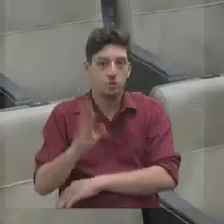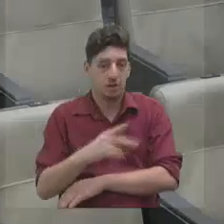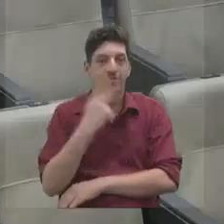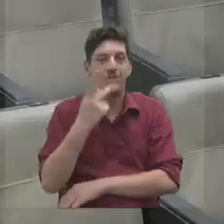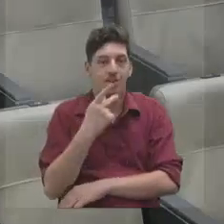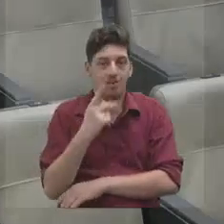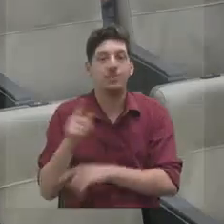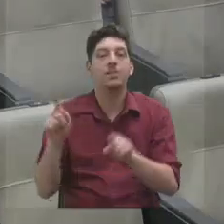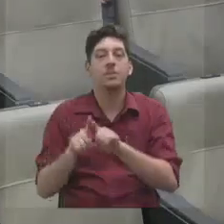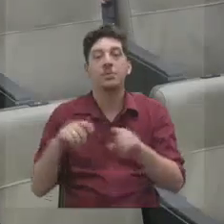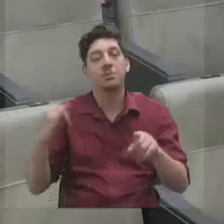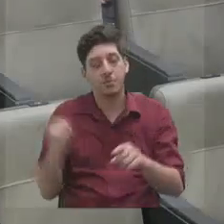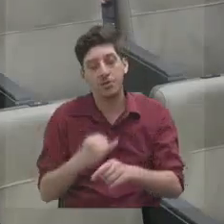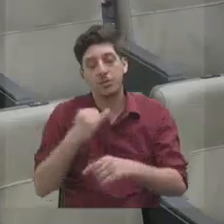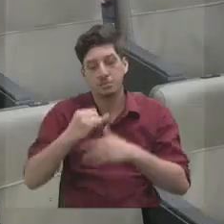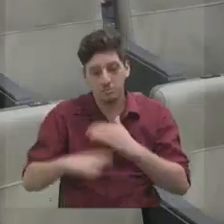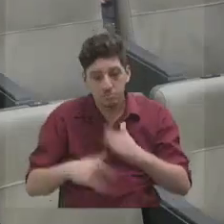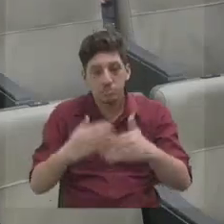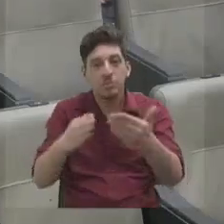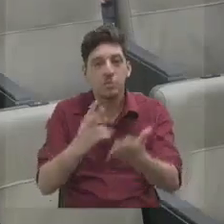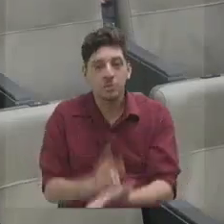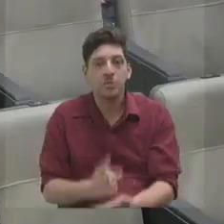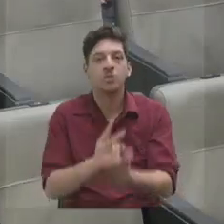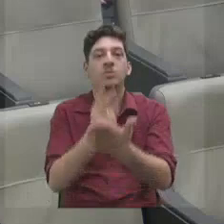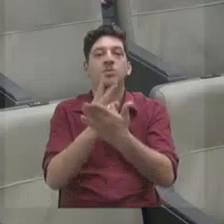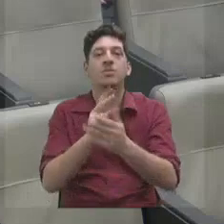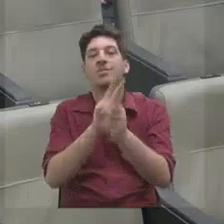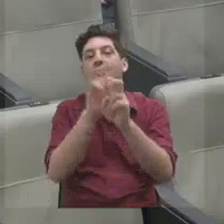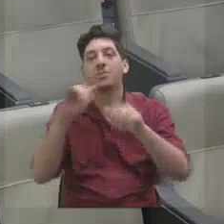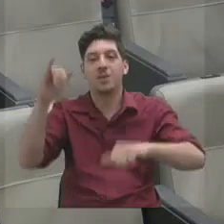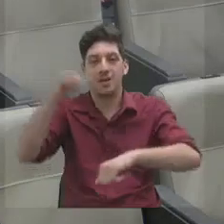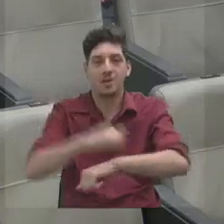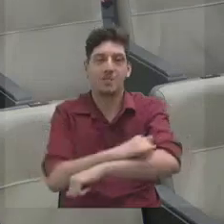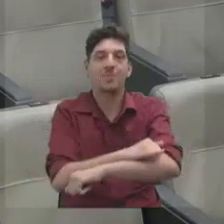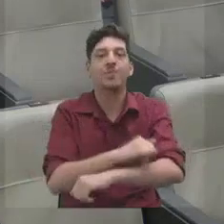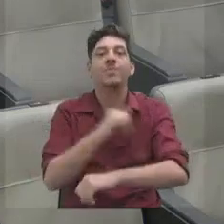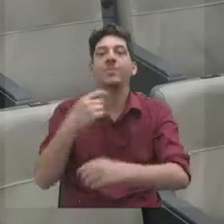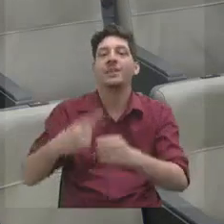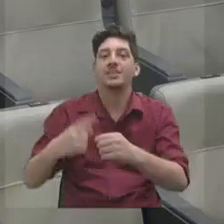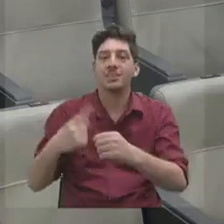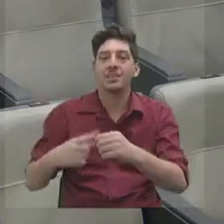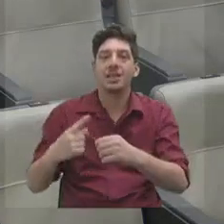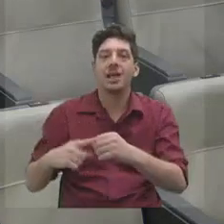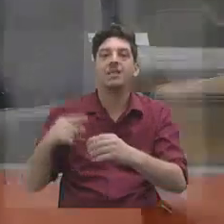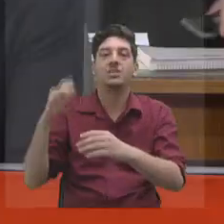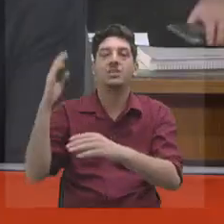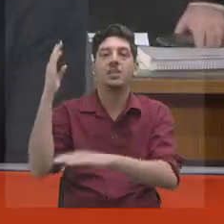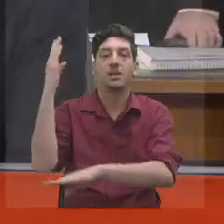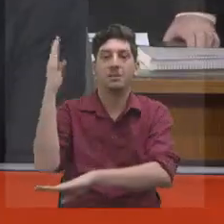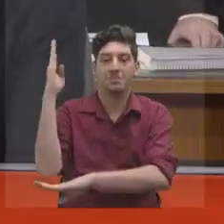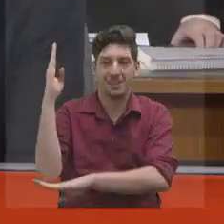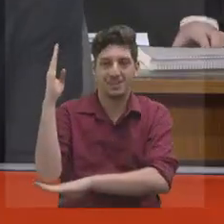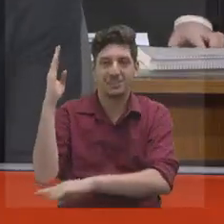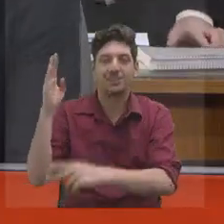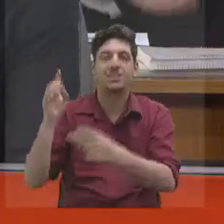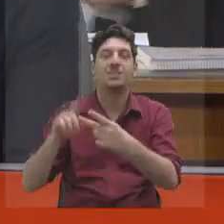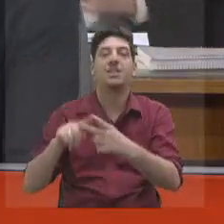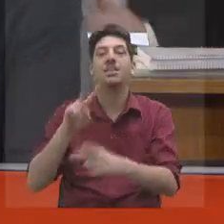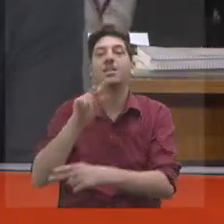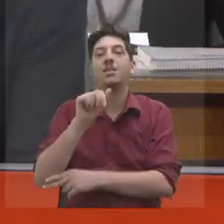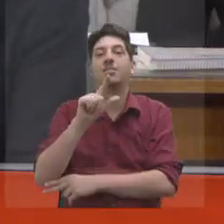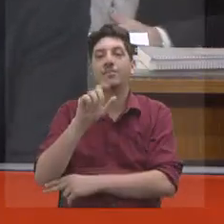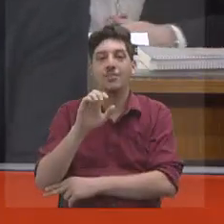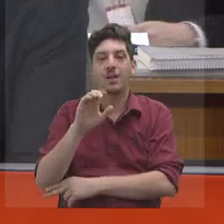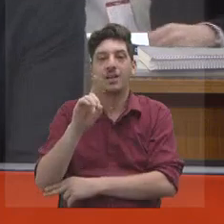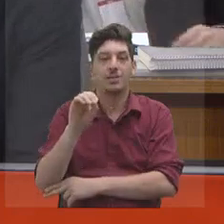desdobramento imagina em específico sobre o nosso aeroporto né de Ipatinga Vale do Aço para que a gente possa e eu me coloco já desde já a disposição né